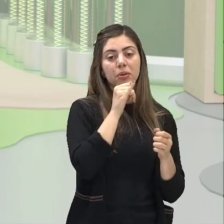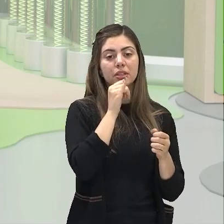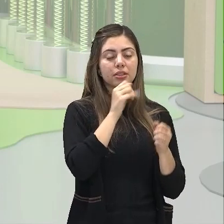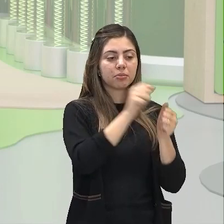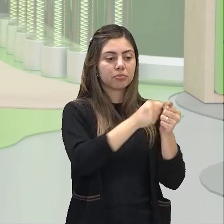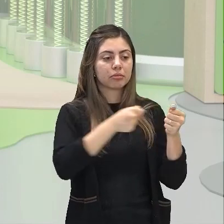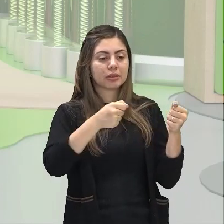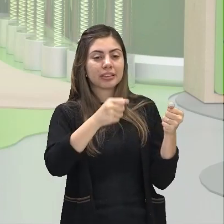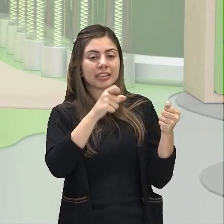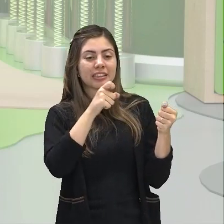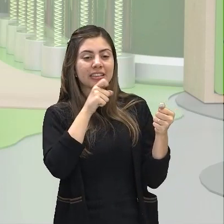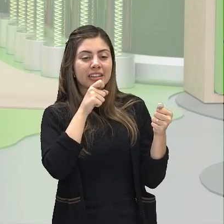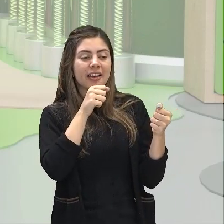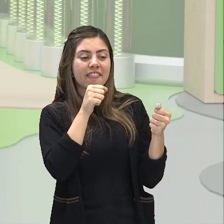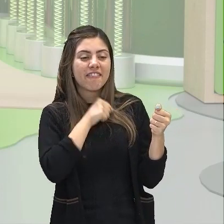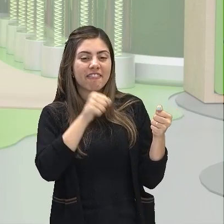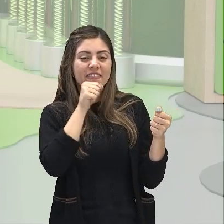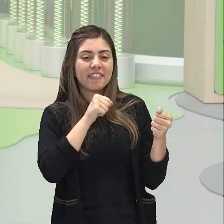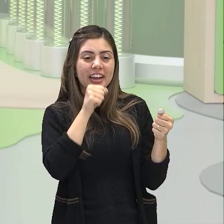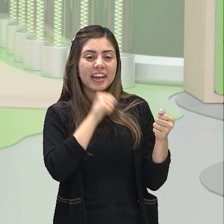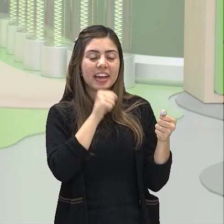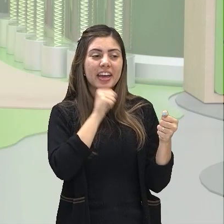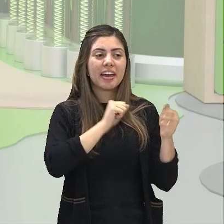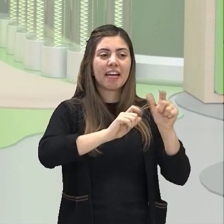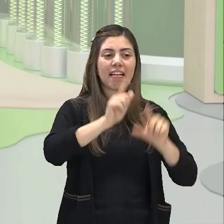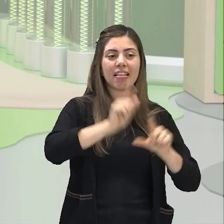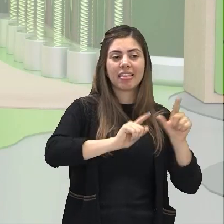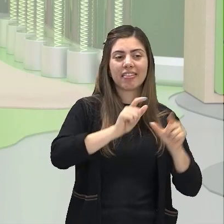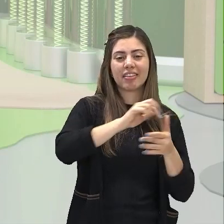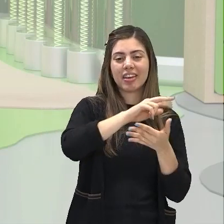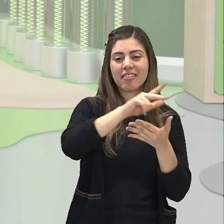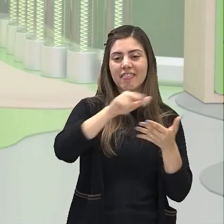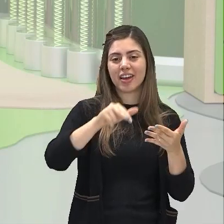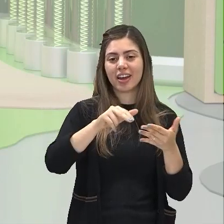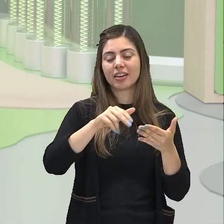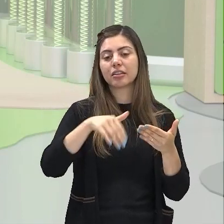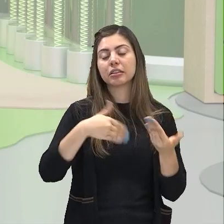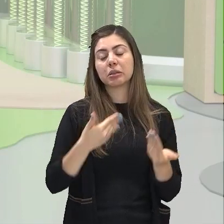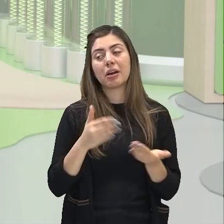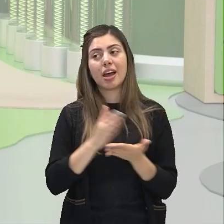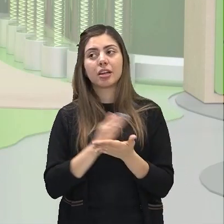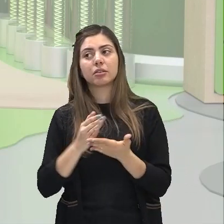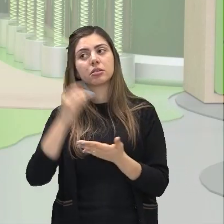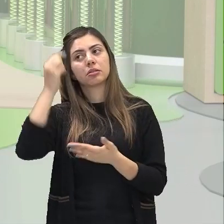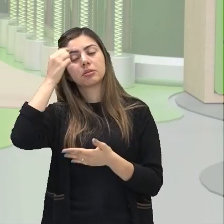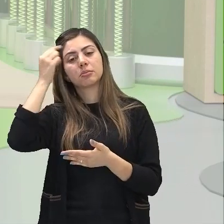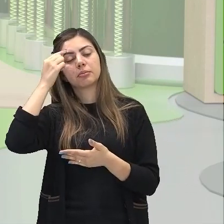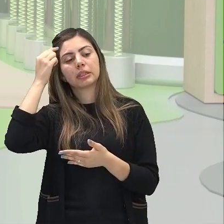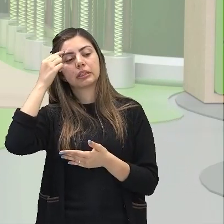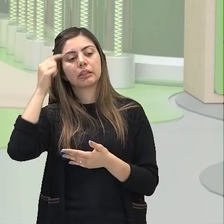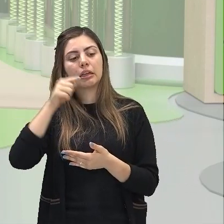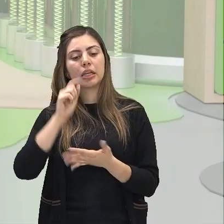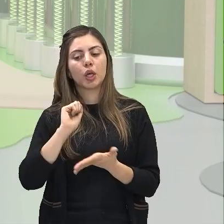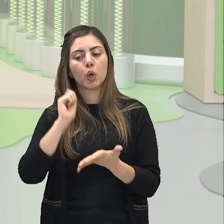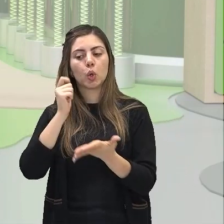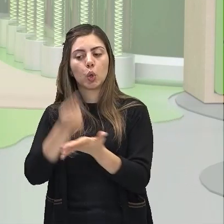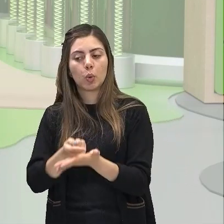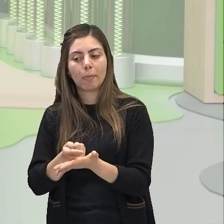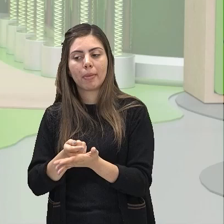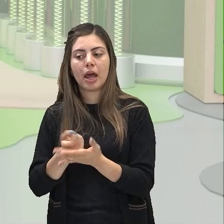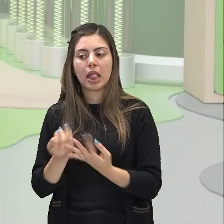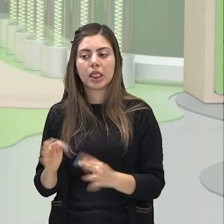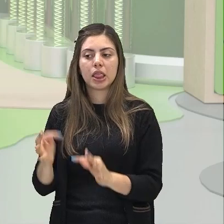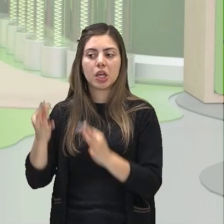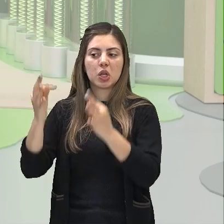estado daquela máquina de lavar, a televisão, então, né, às vezes a gente pensa que comprar um equipamento mais moderno